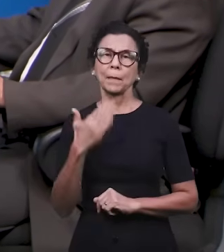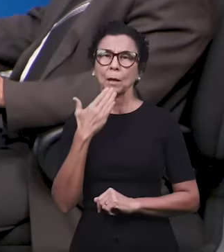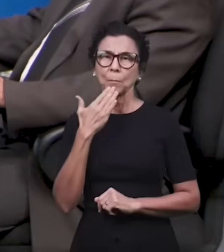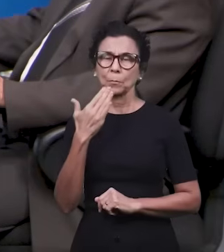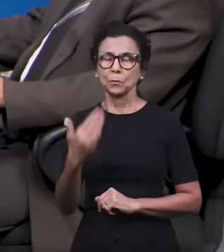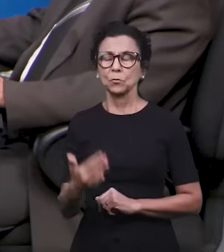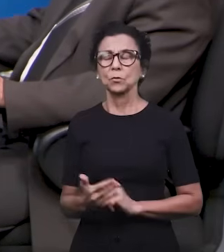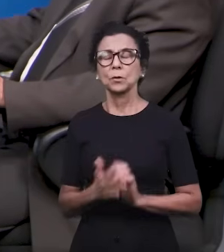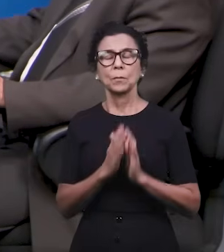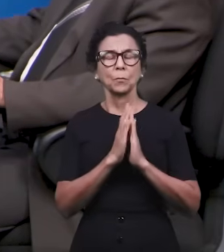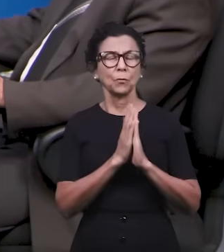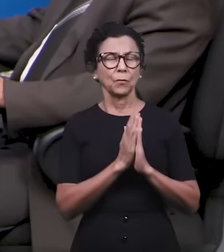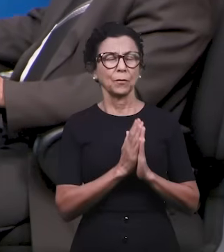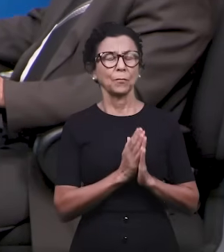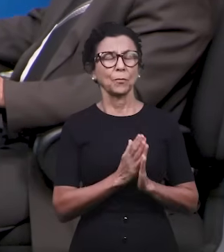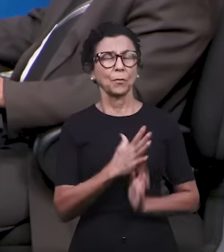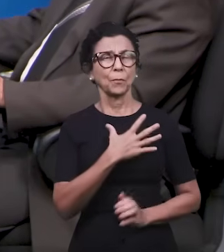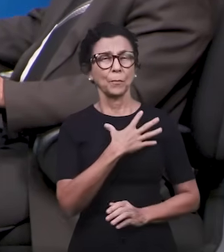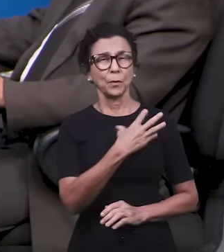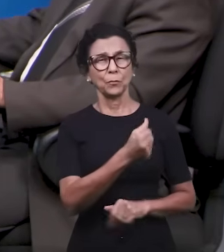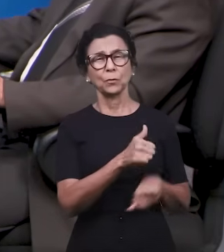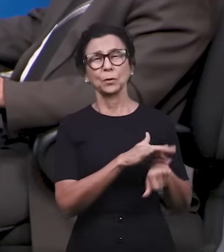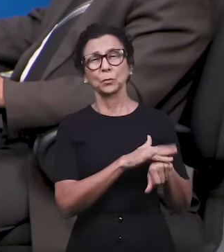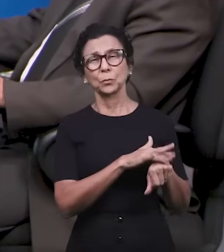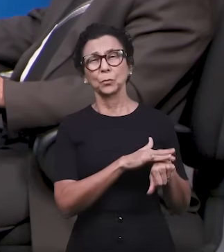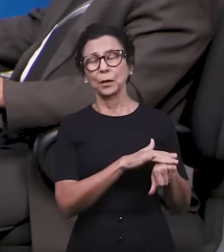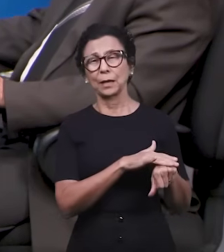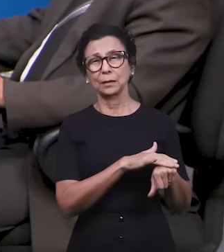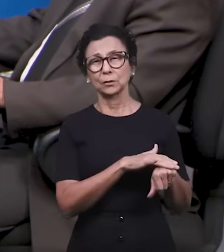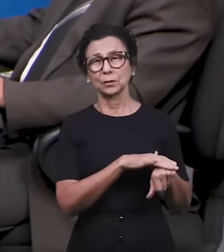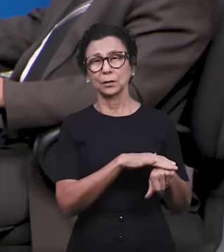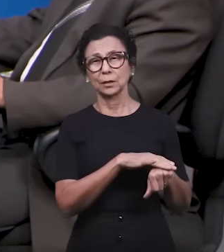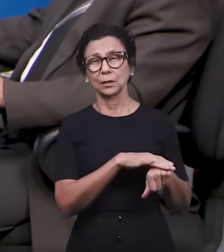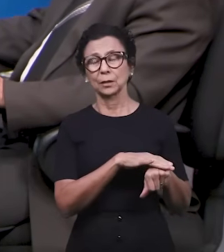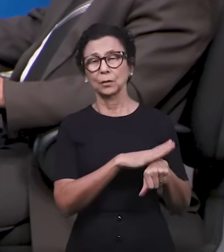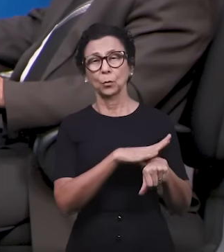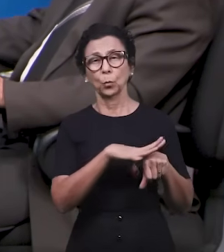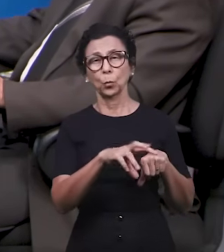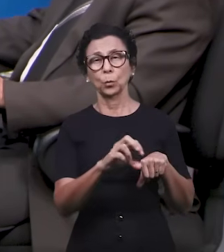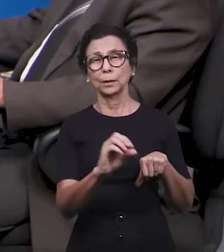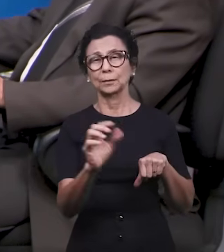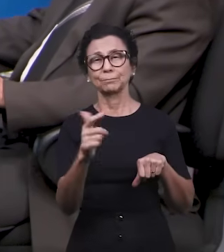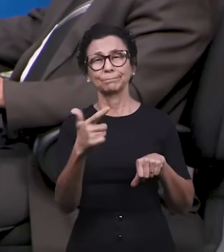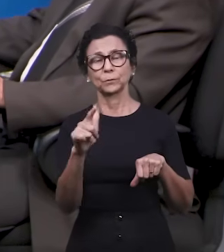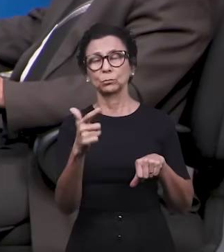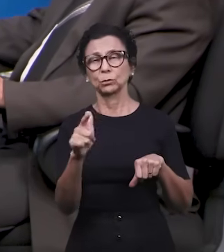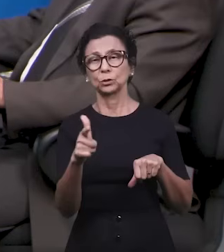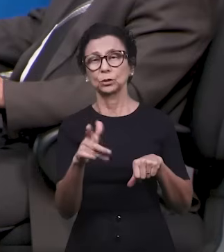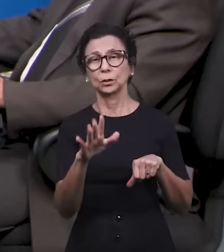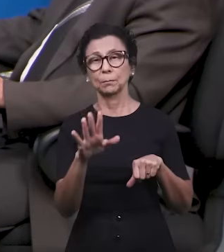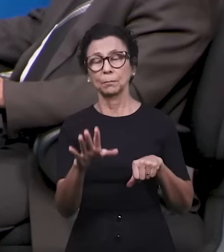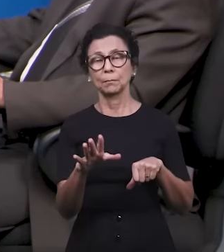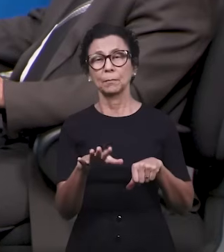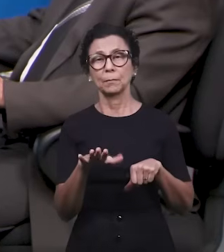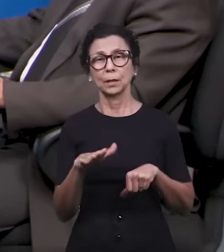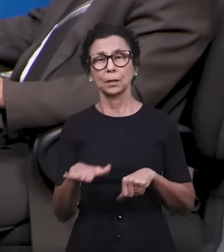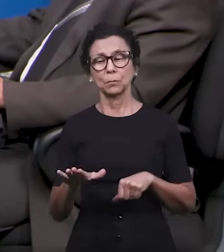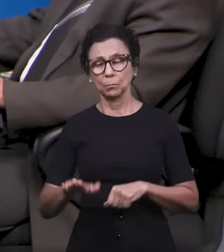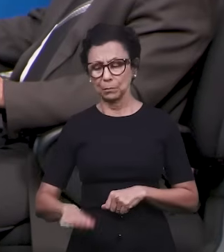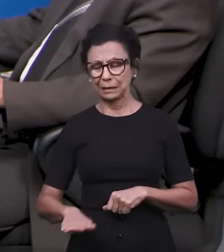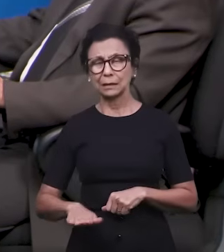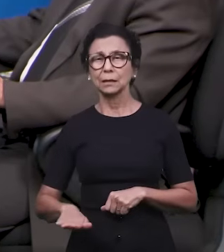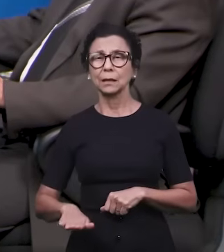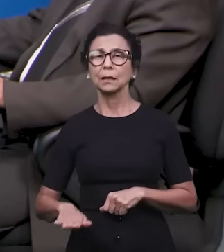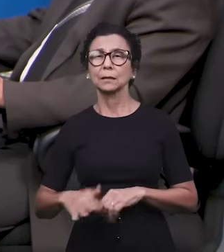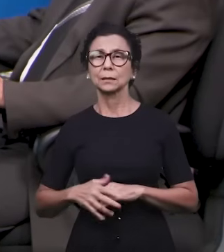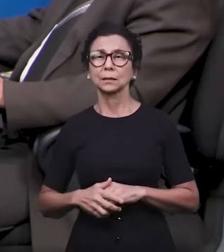que orasse pelo filho dela. O filho dela tinha uma enfermidade que era incurável, mas ela, toda vez que levava a criança,